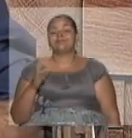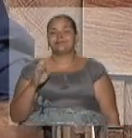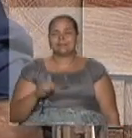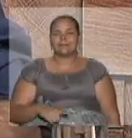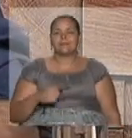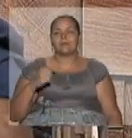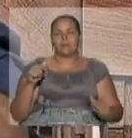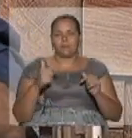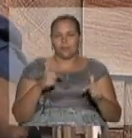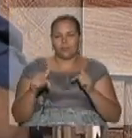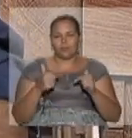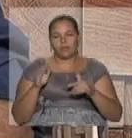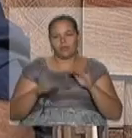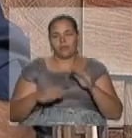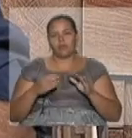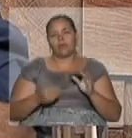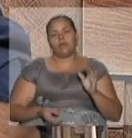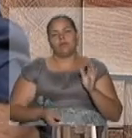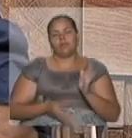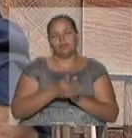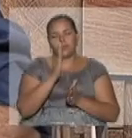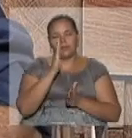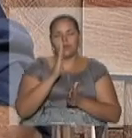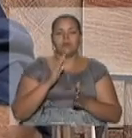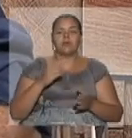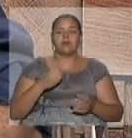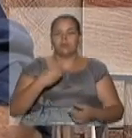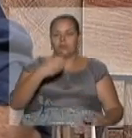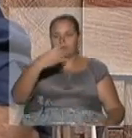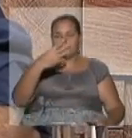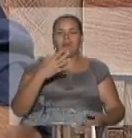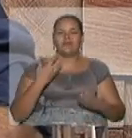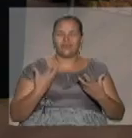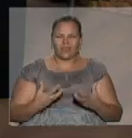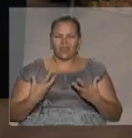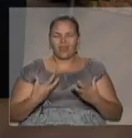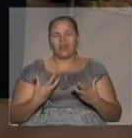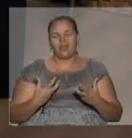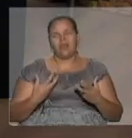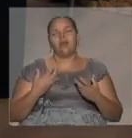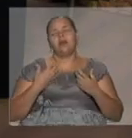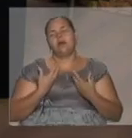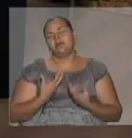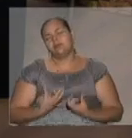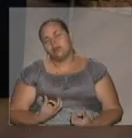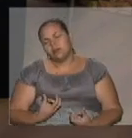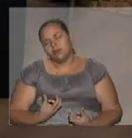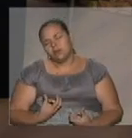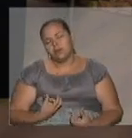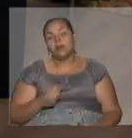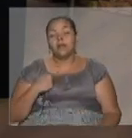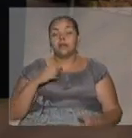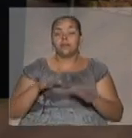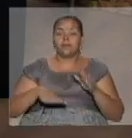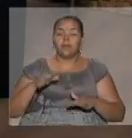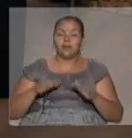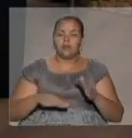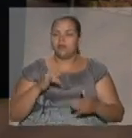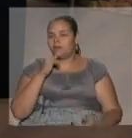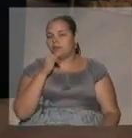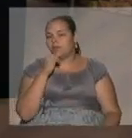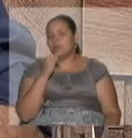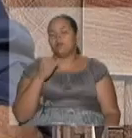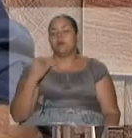de trabalho, porque as viagens muitas vezes são chatas mesmo, né? E cansativas também, né? Então tinha muitas vezes assim, uns rachas, umas